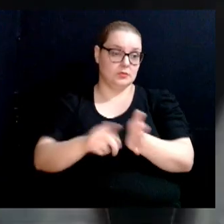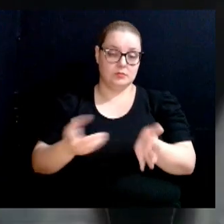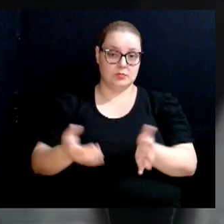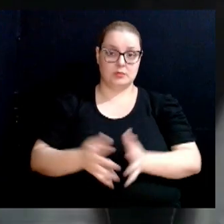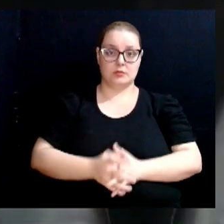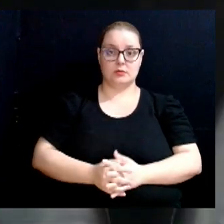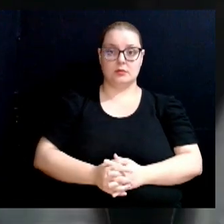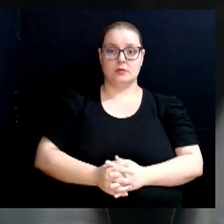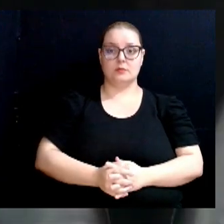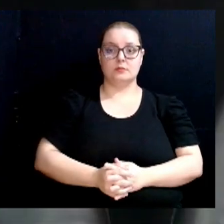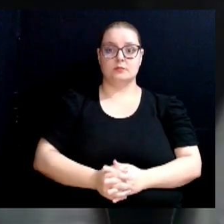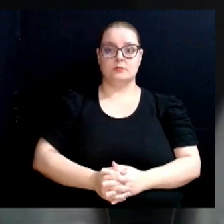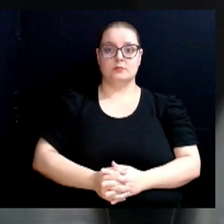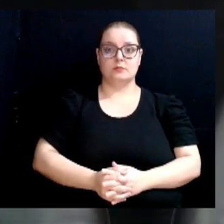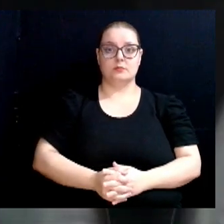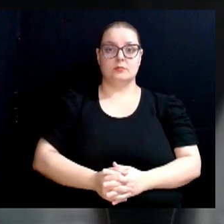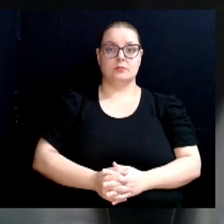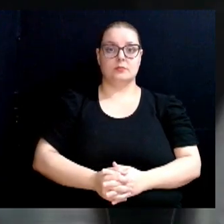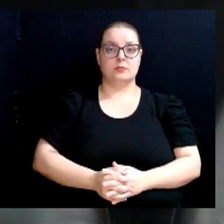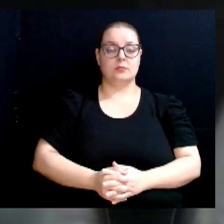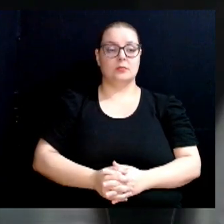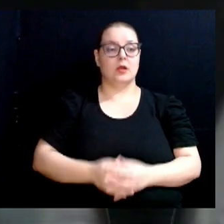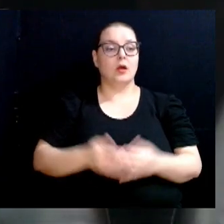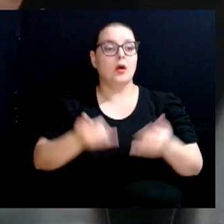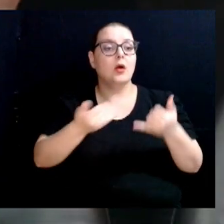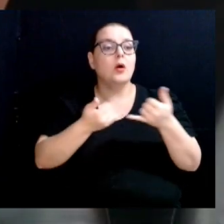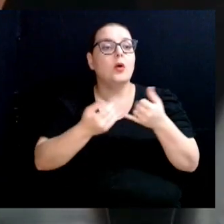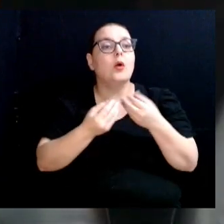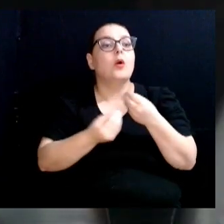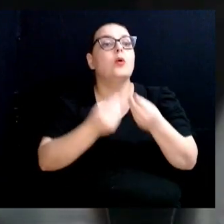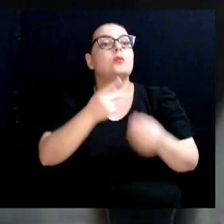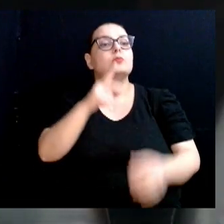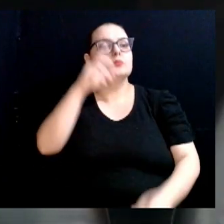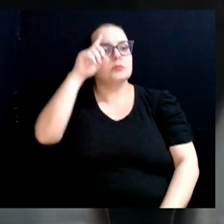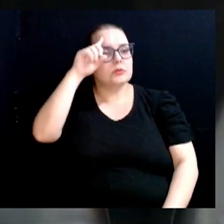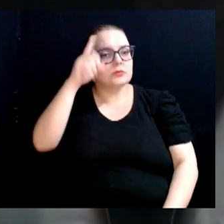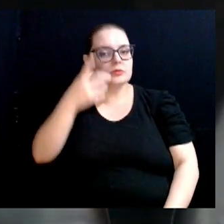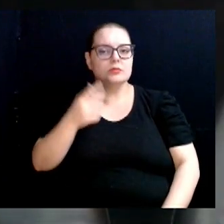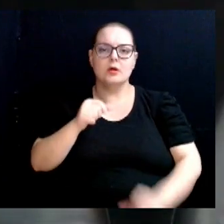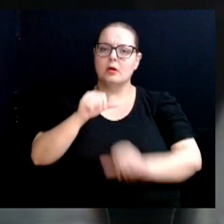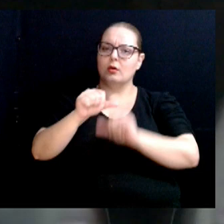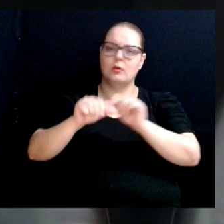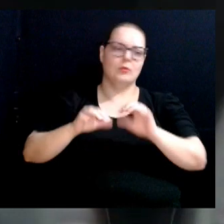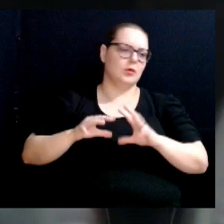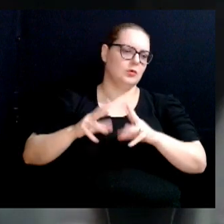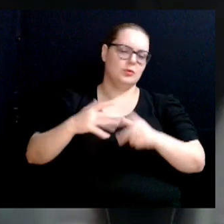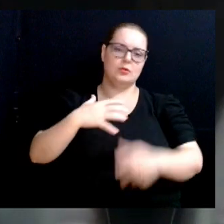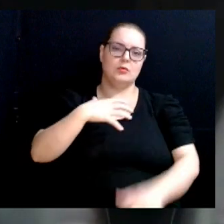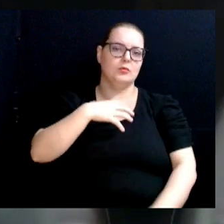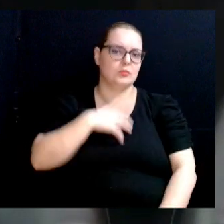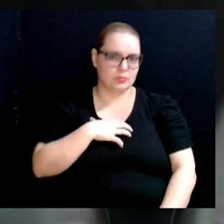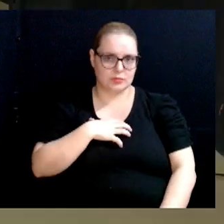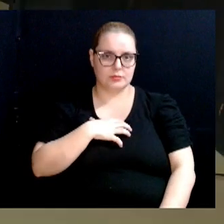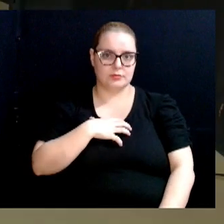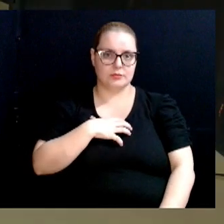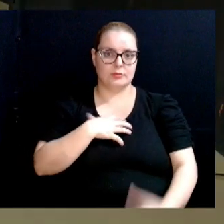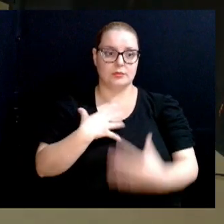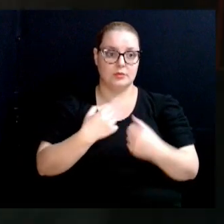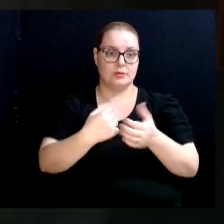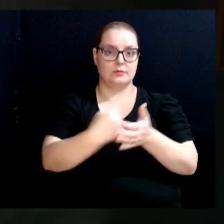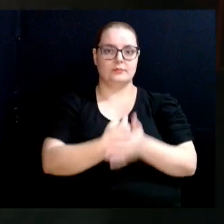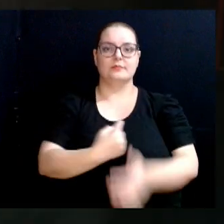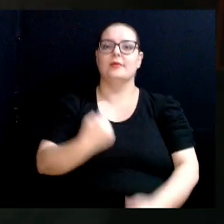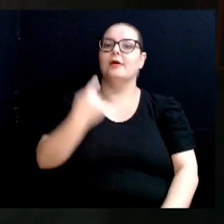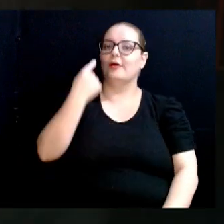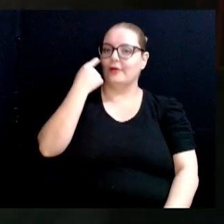me conta como foi seu dia. Muda totalmente a maneira como eu recebo aquela pergunta. Olha, a pessoa está